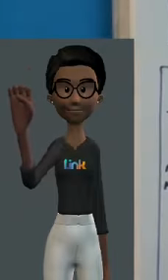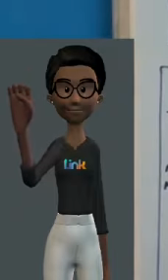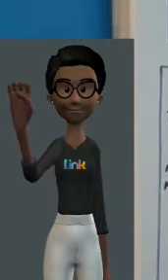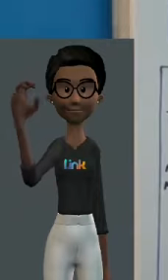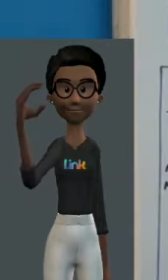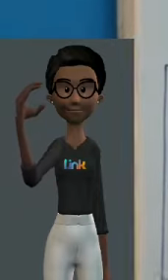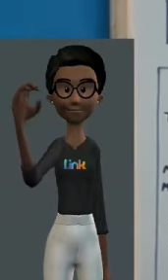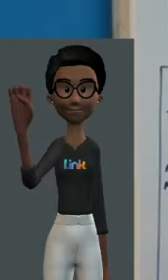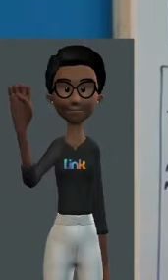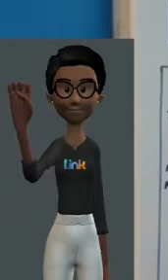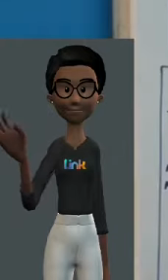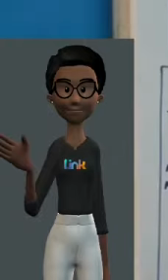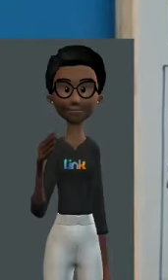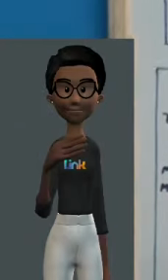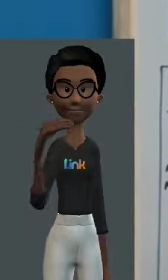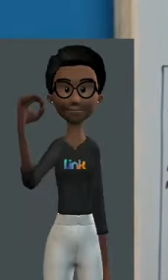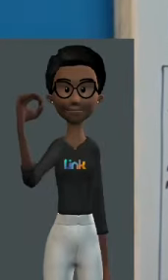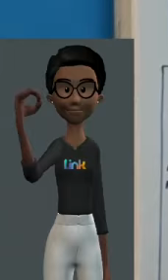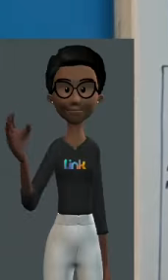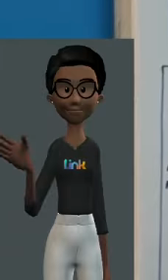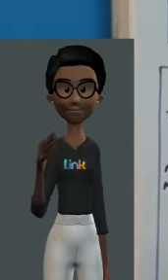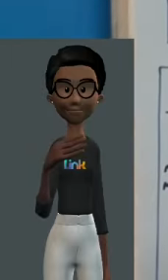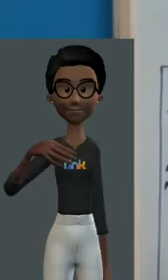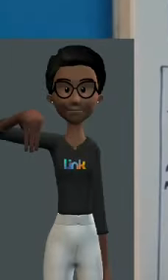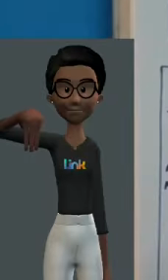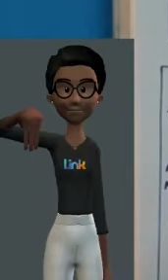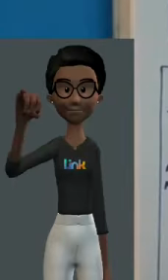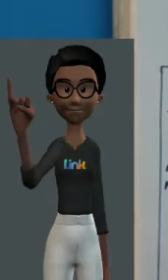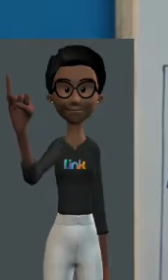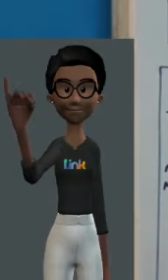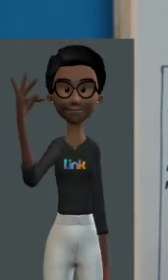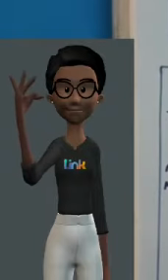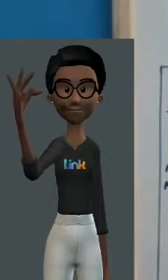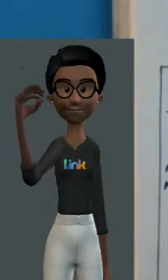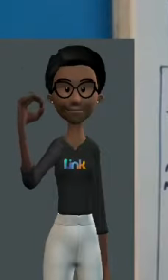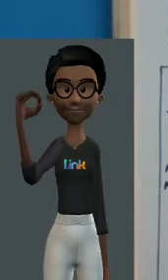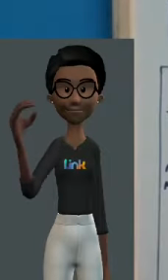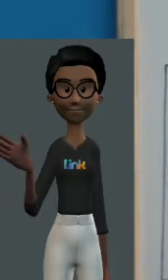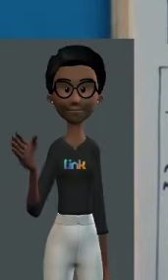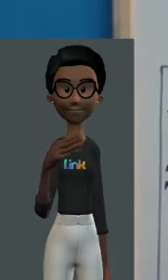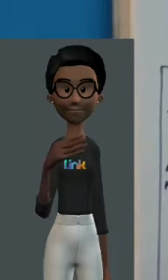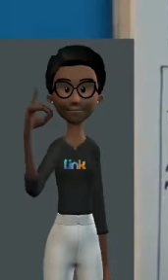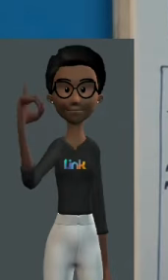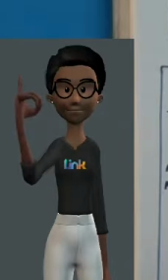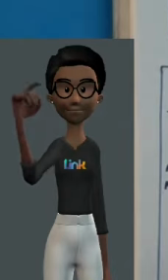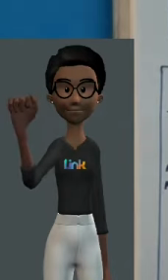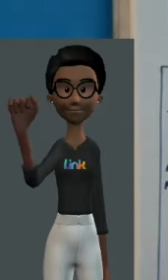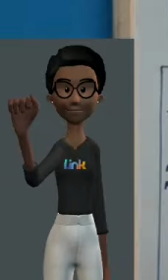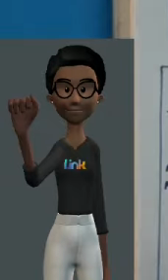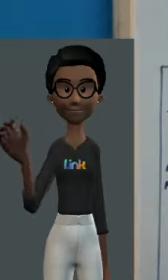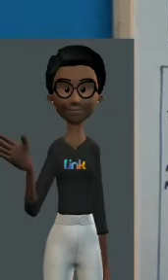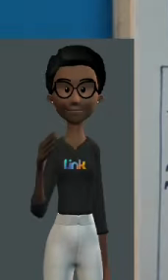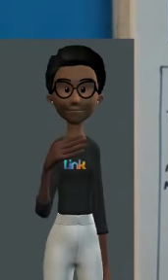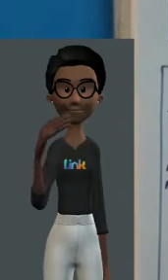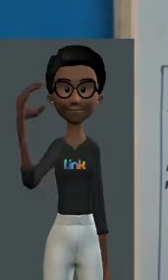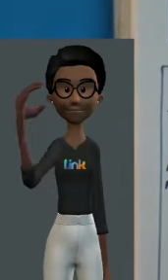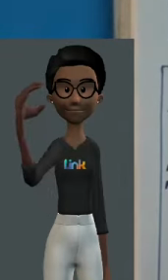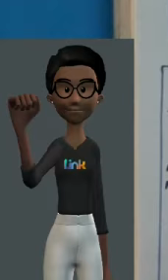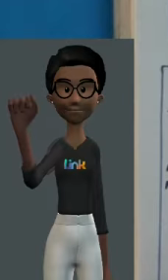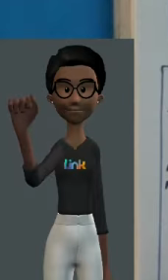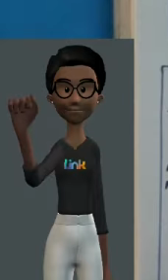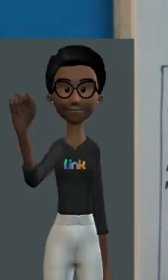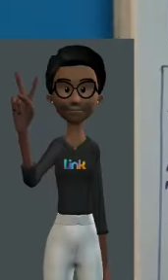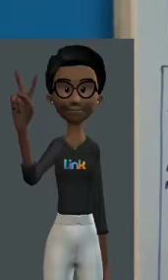a sombra do animal não é o animal em si, ela é uma cópia imperfeita deste